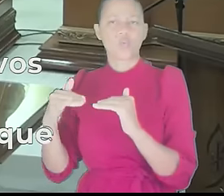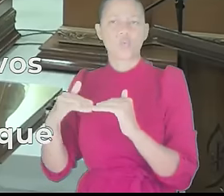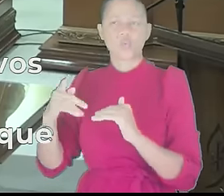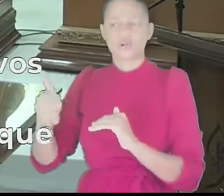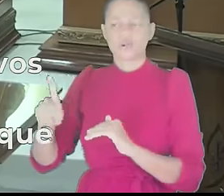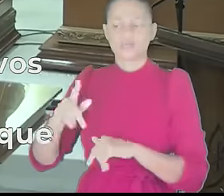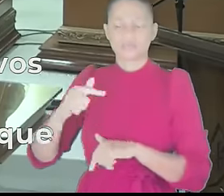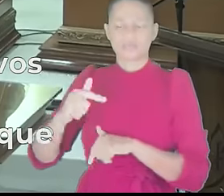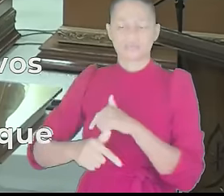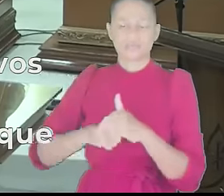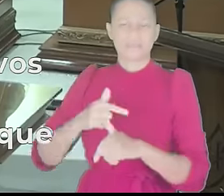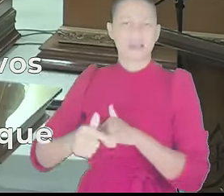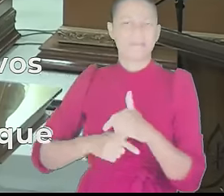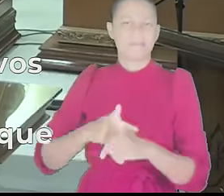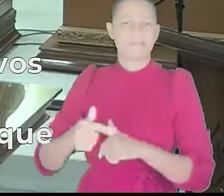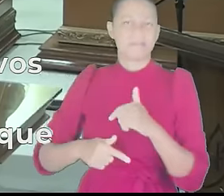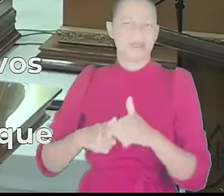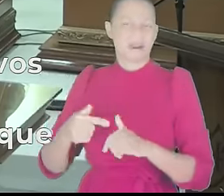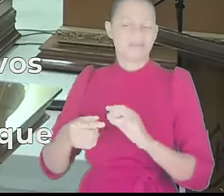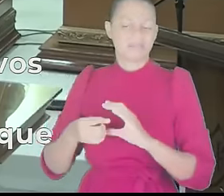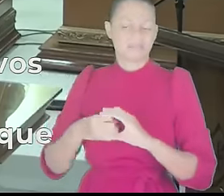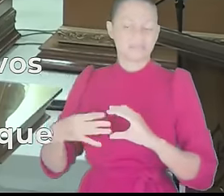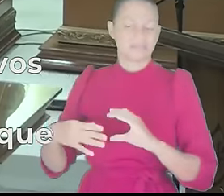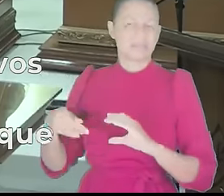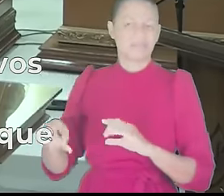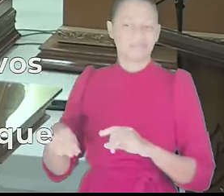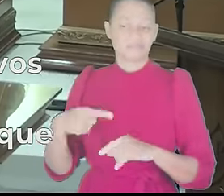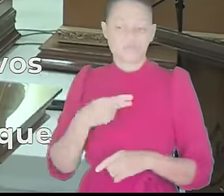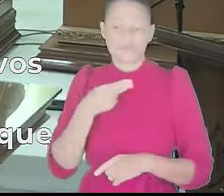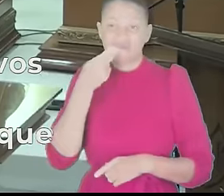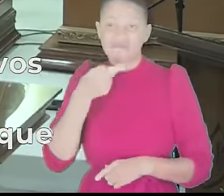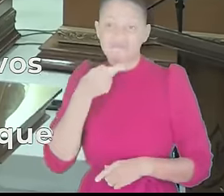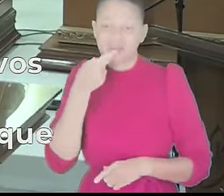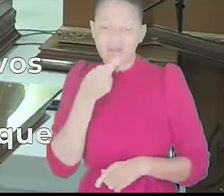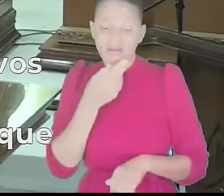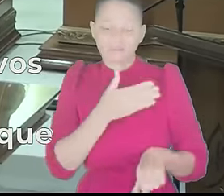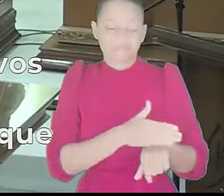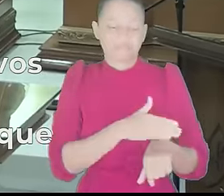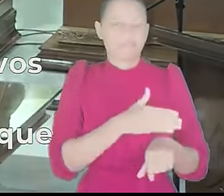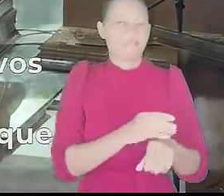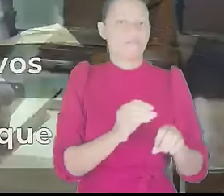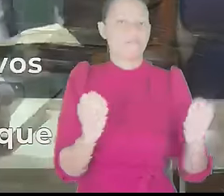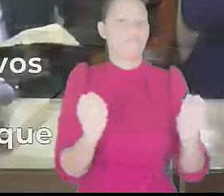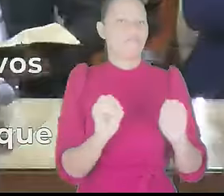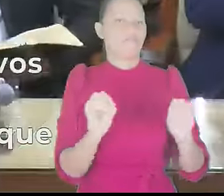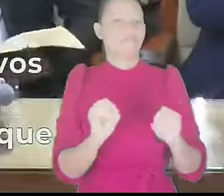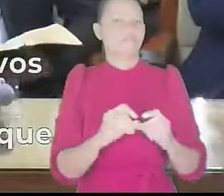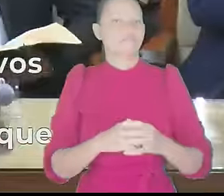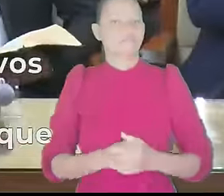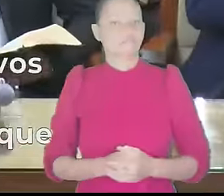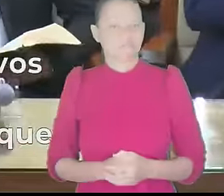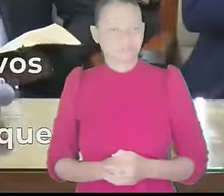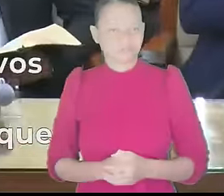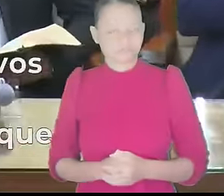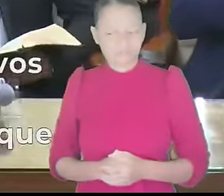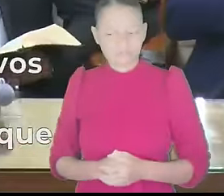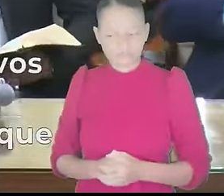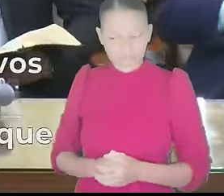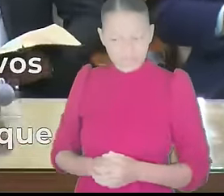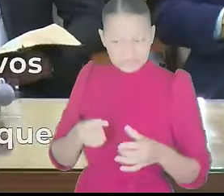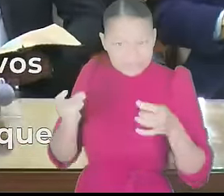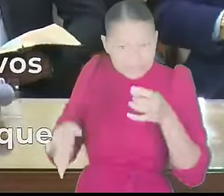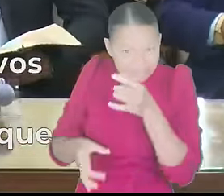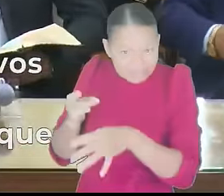obras, porque dizem e não praticam. Jesus não disse para eles correrem da sinagoga,